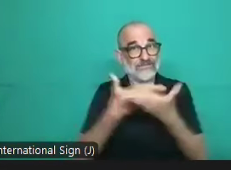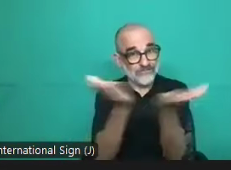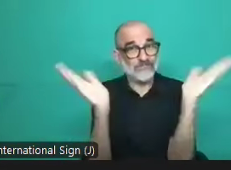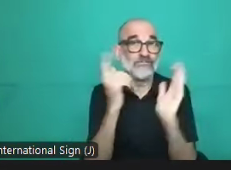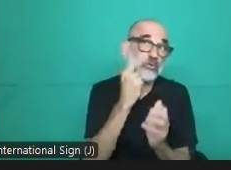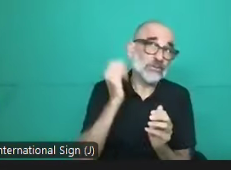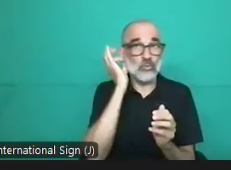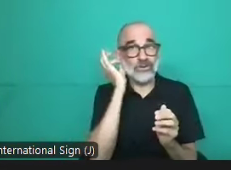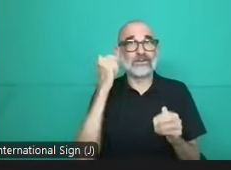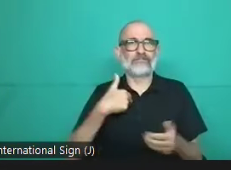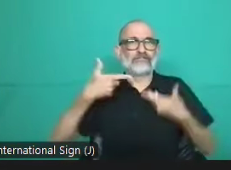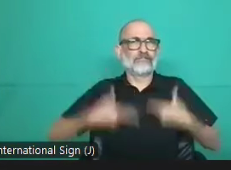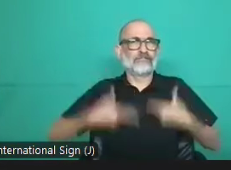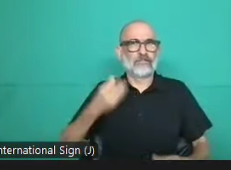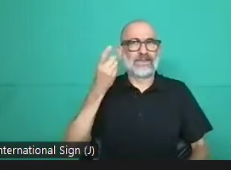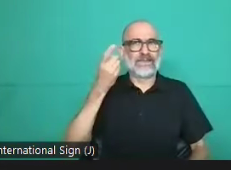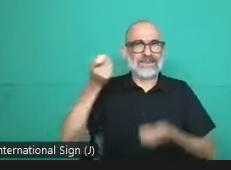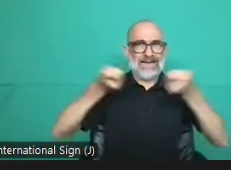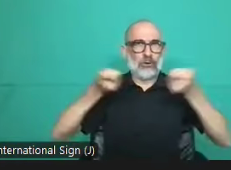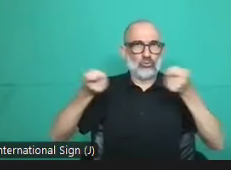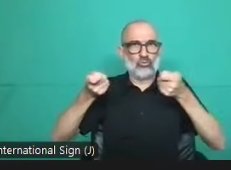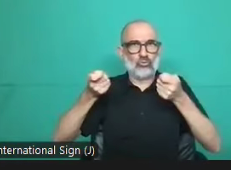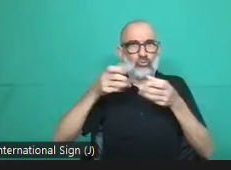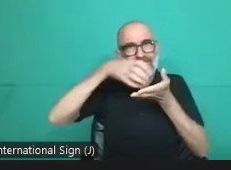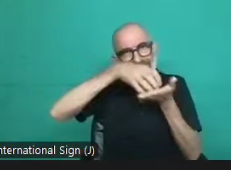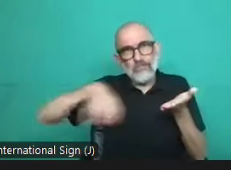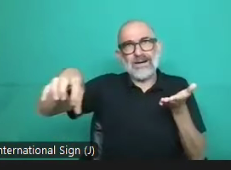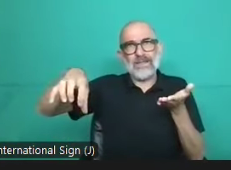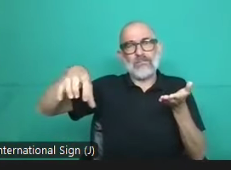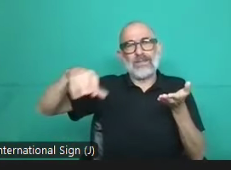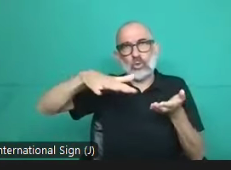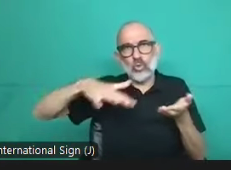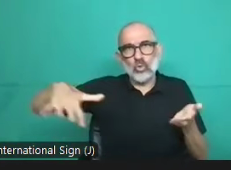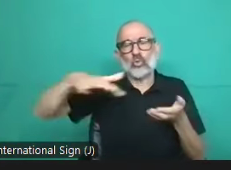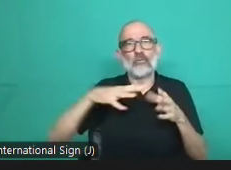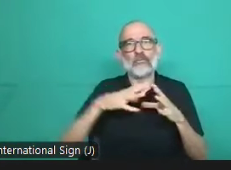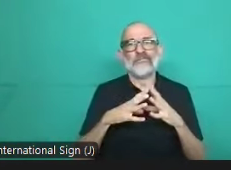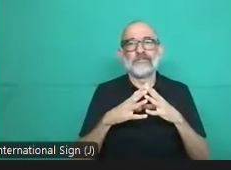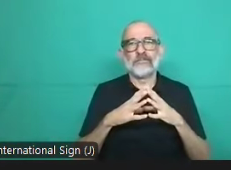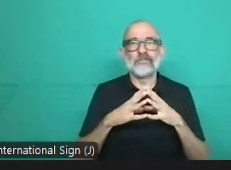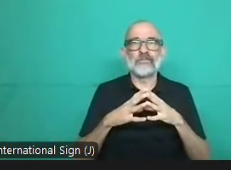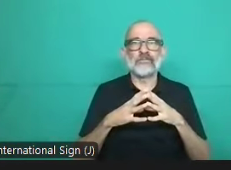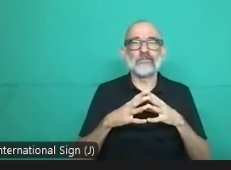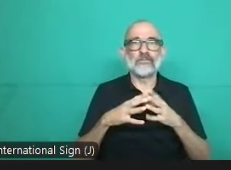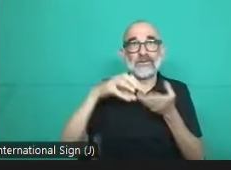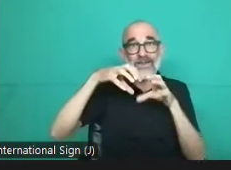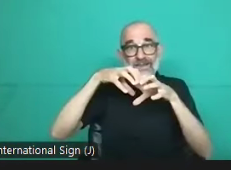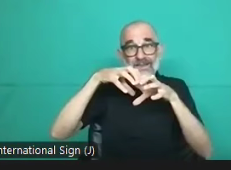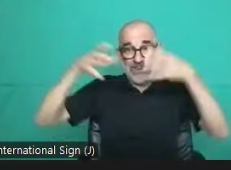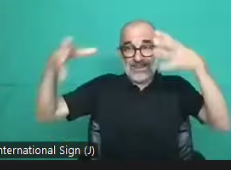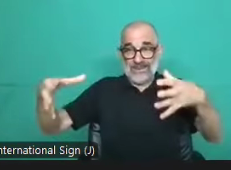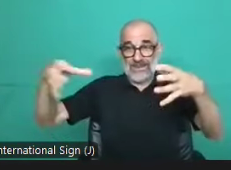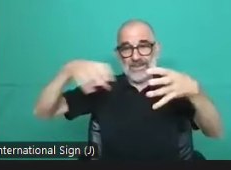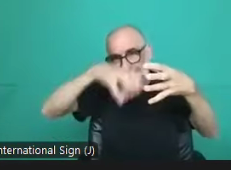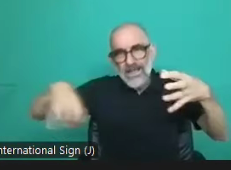Brasil e vou apresentar uma experiência que, na verdade, não tem resultados ainda, é um projeto que nós estamos desenvolvendo aqui no